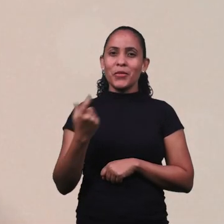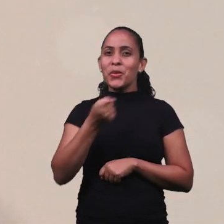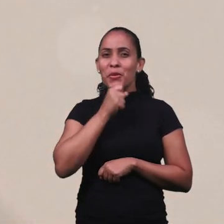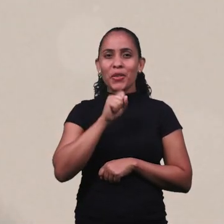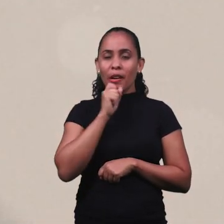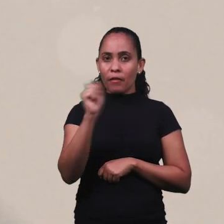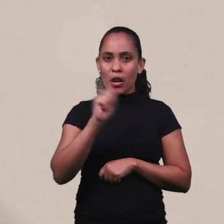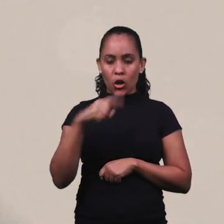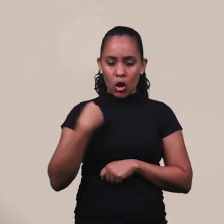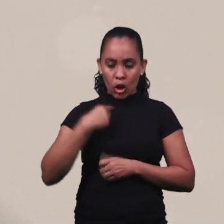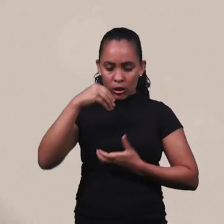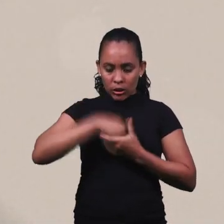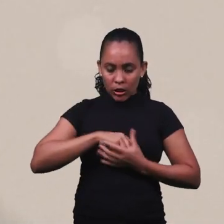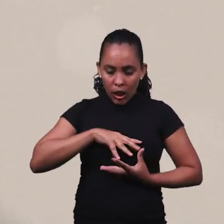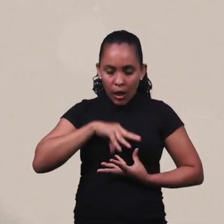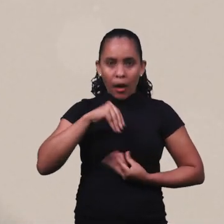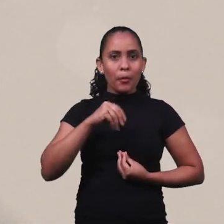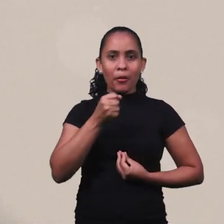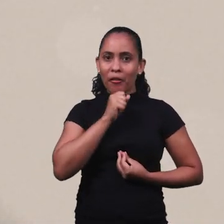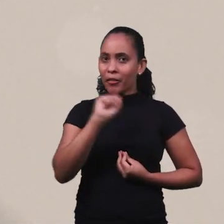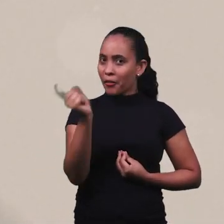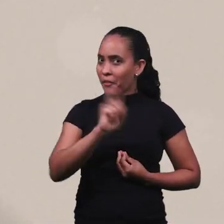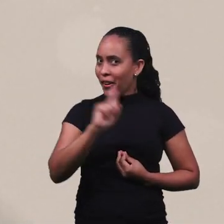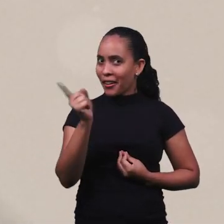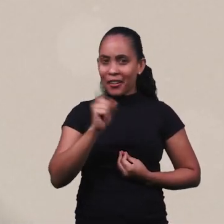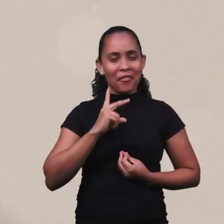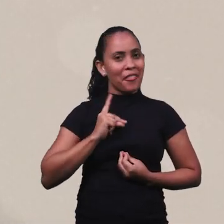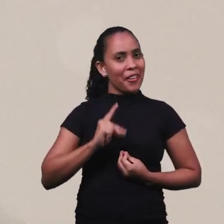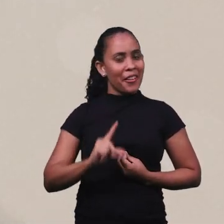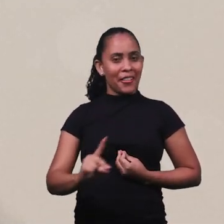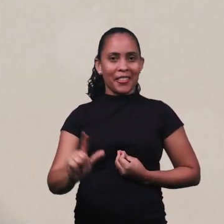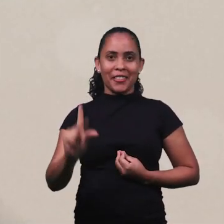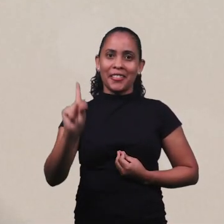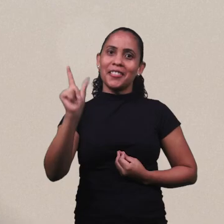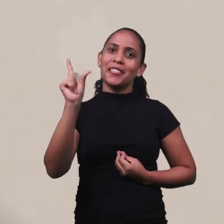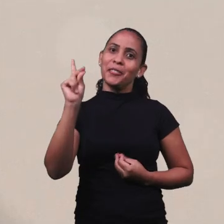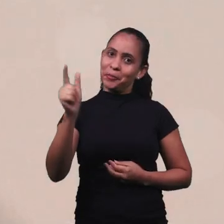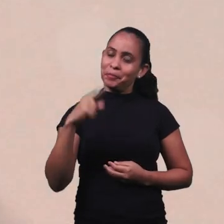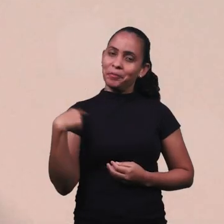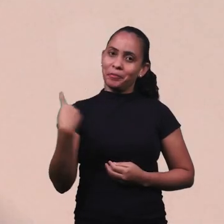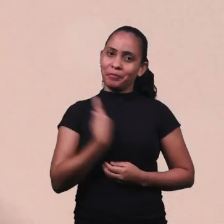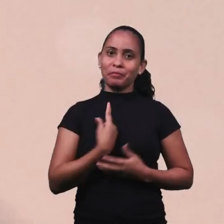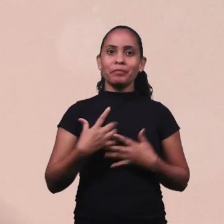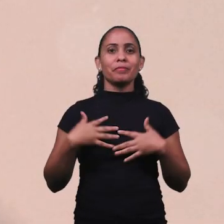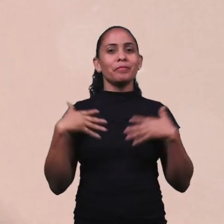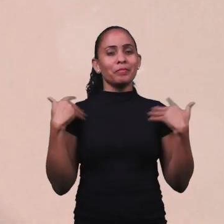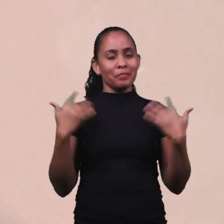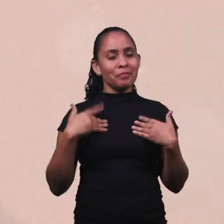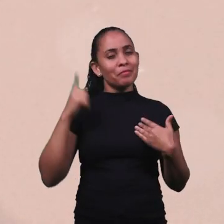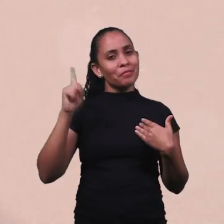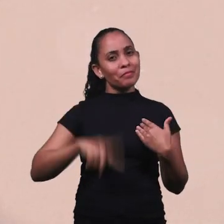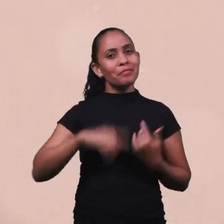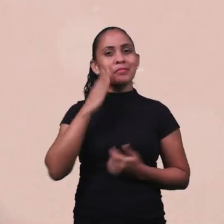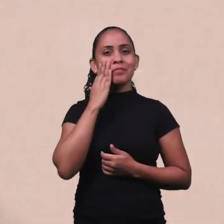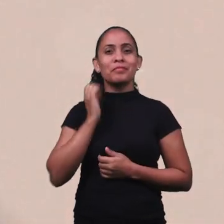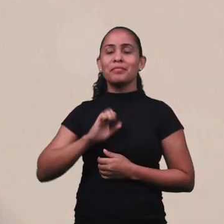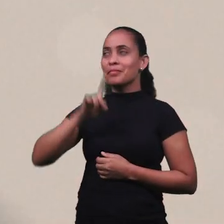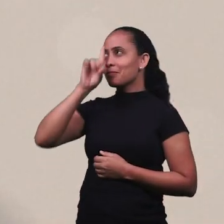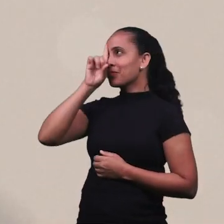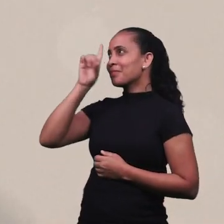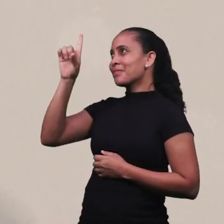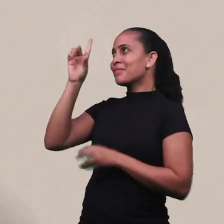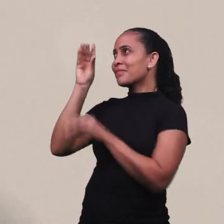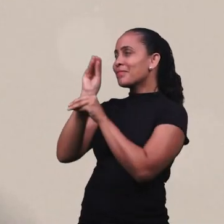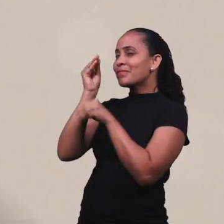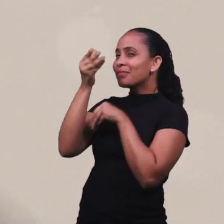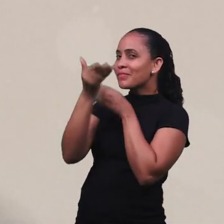Aquilo que está na nossa alma não envelhece, porque ela é eterna. E a nossa alegria é em saber que nós temos um Deus